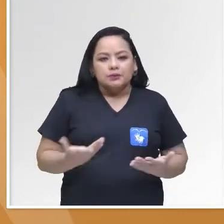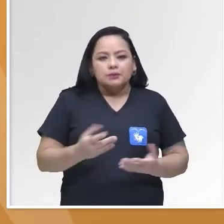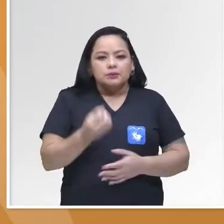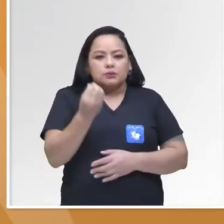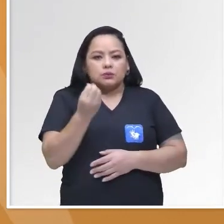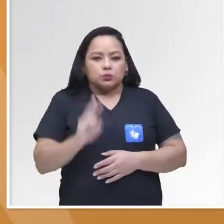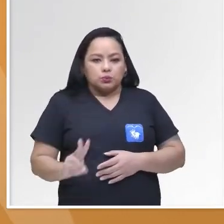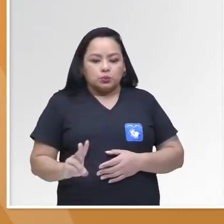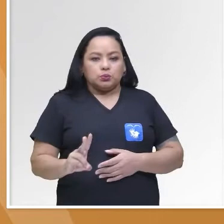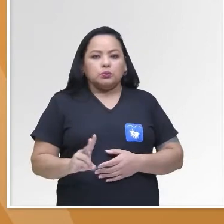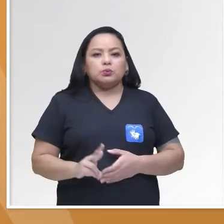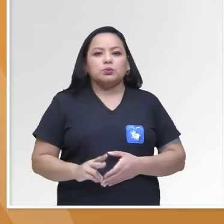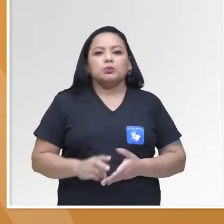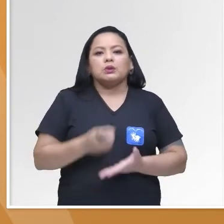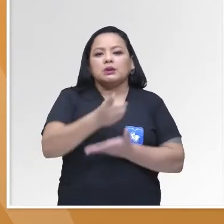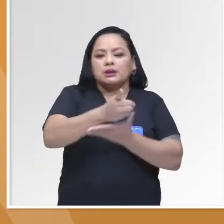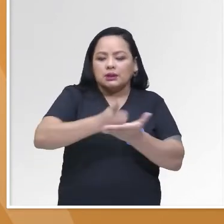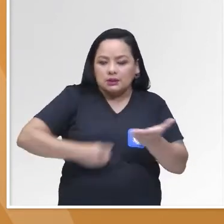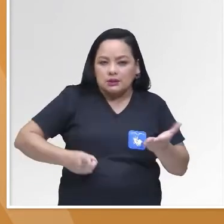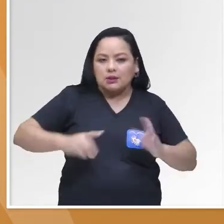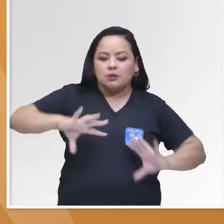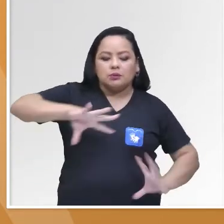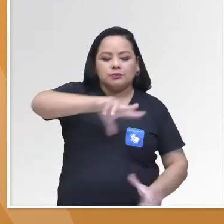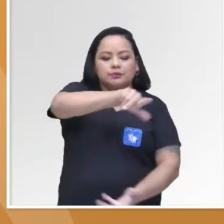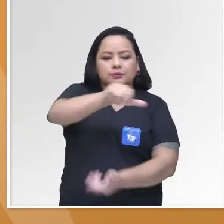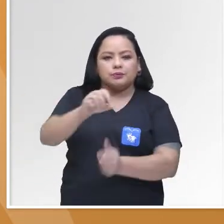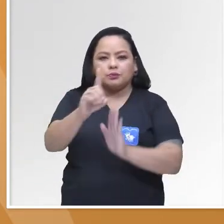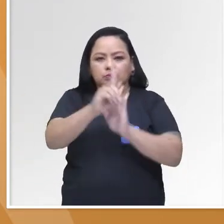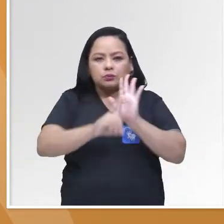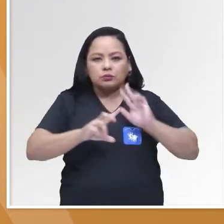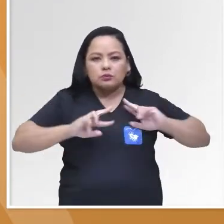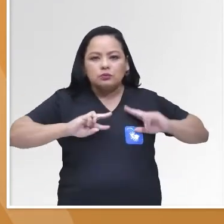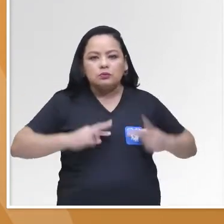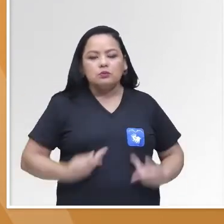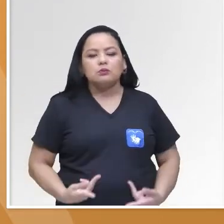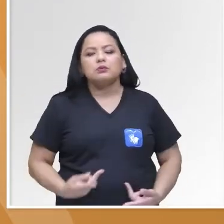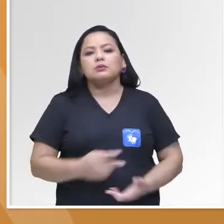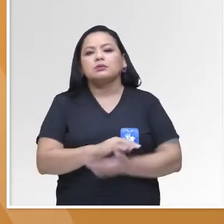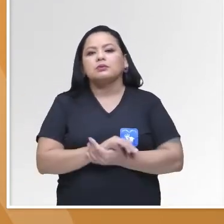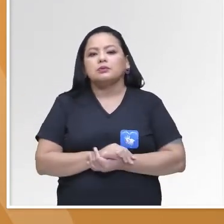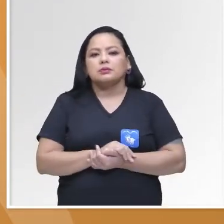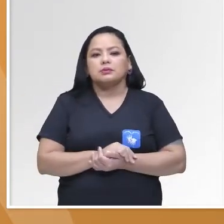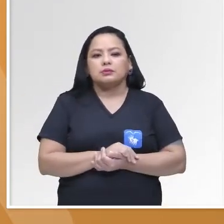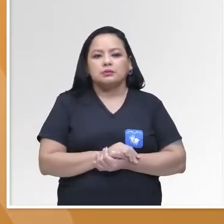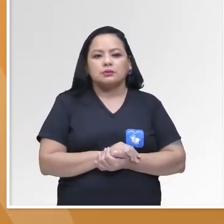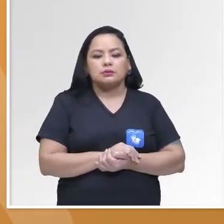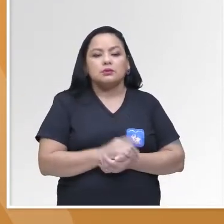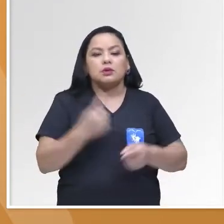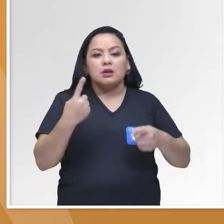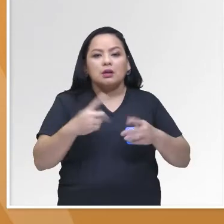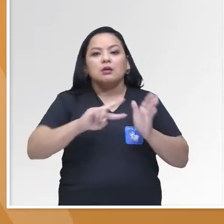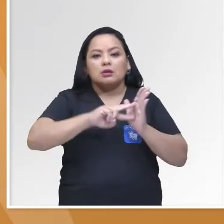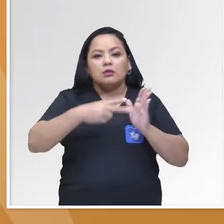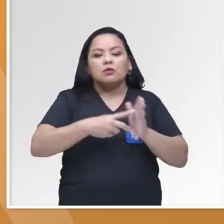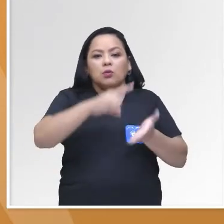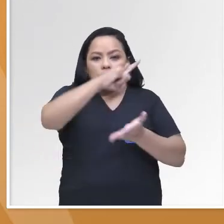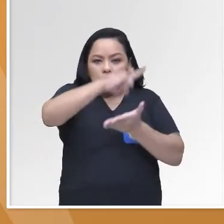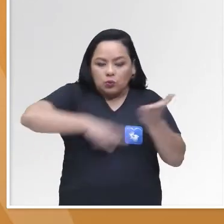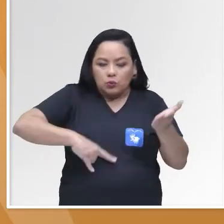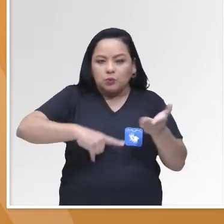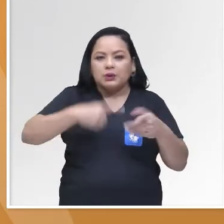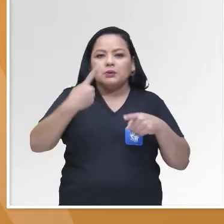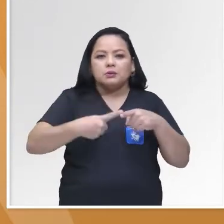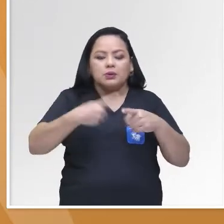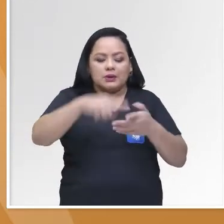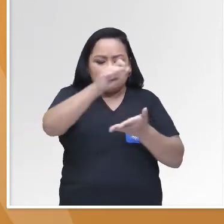a Declaração Universal dos Direitos Humanos, que é um documento que foi